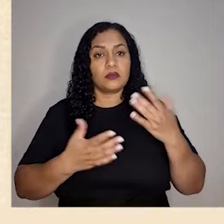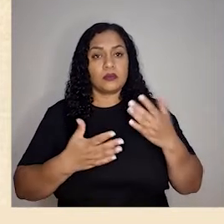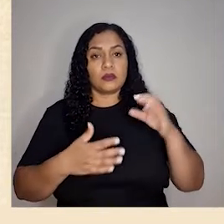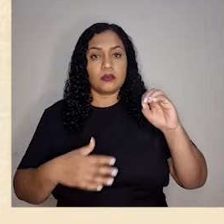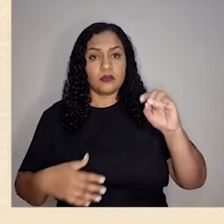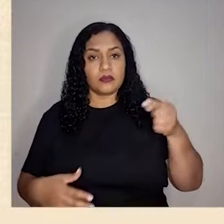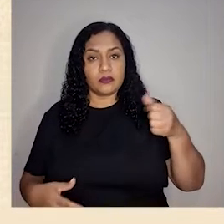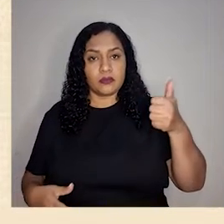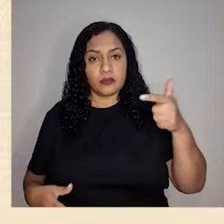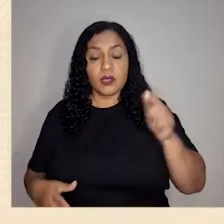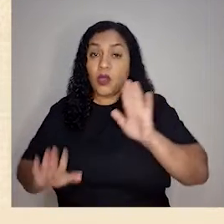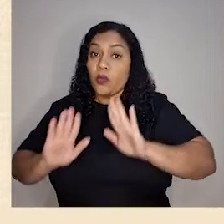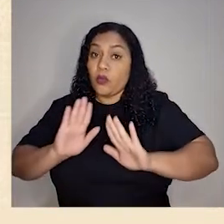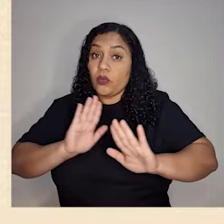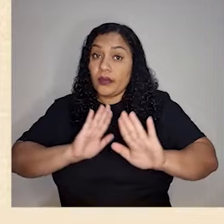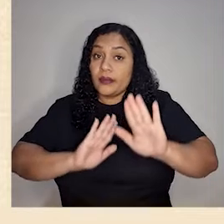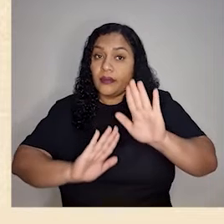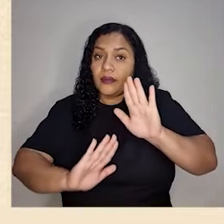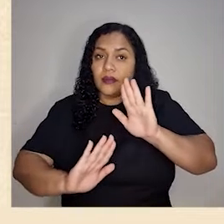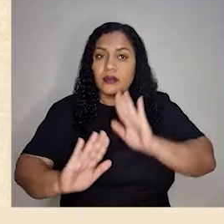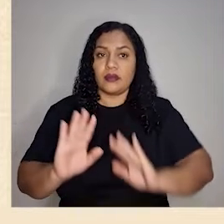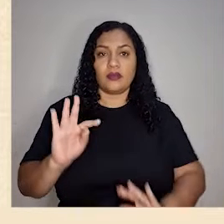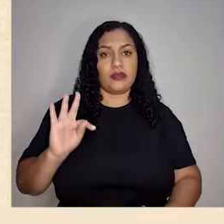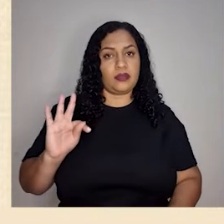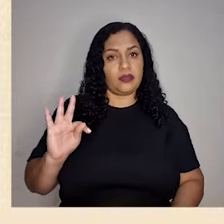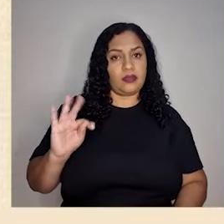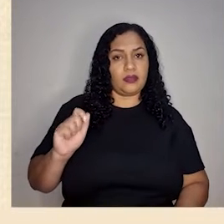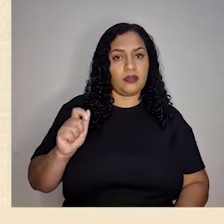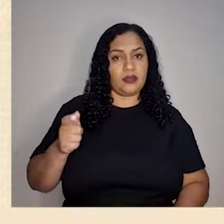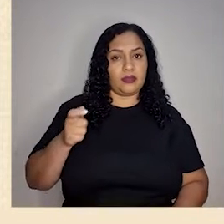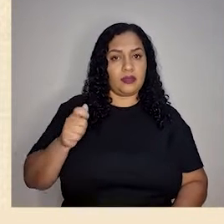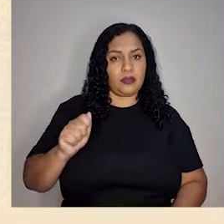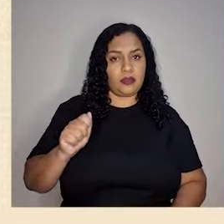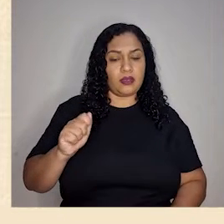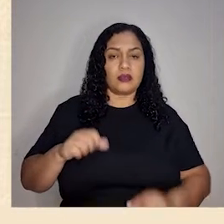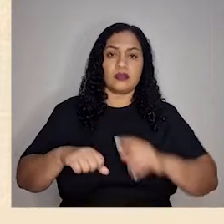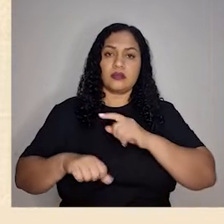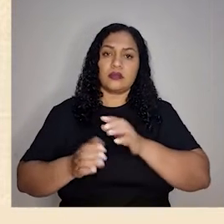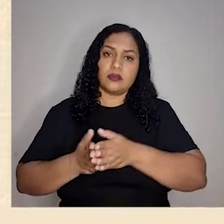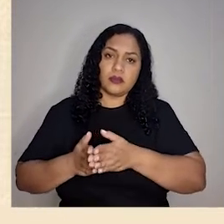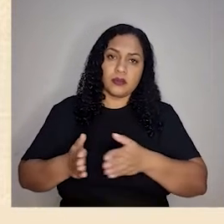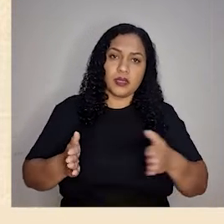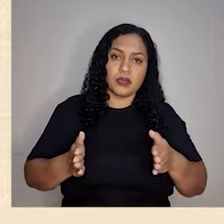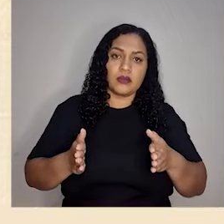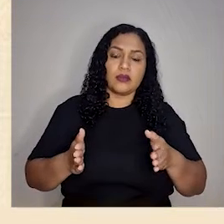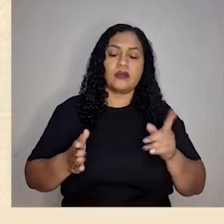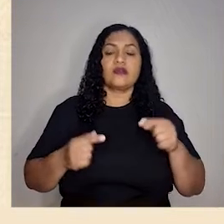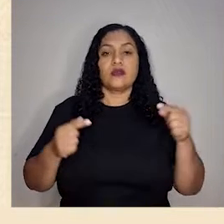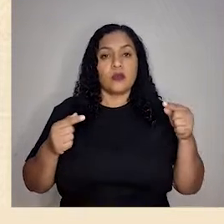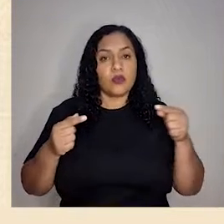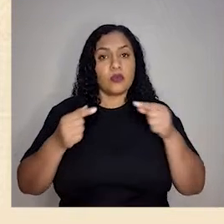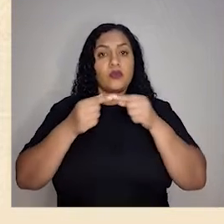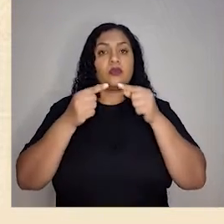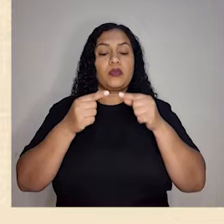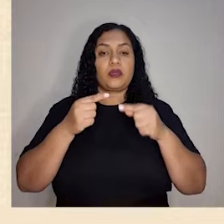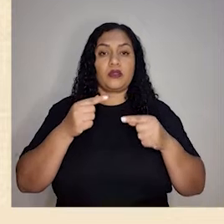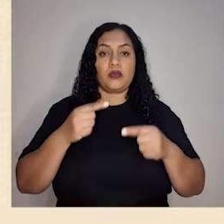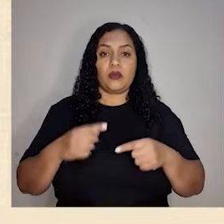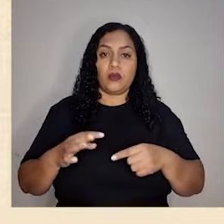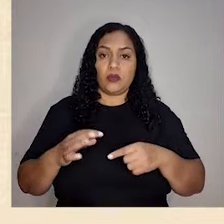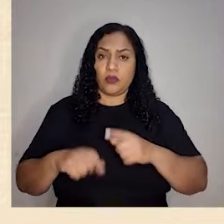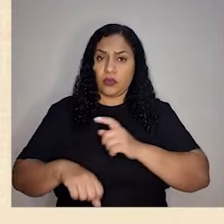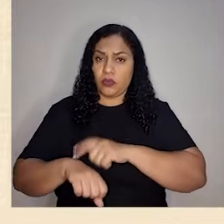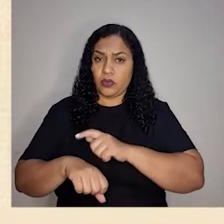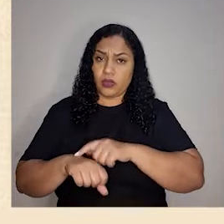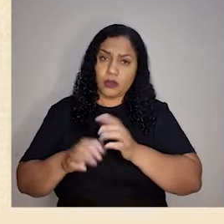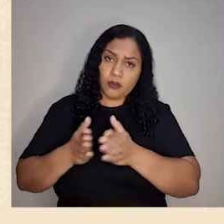e agora muito cuidado a taxa e o tempo devem estar na mesma unidade de medida ele deu tempo em